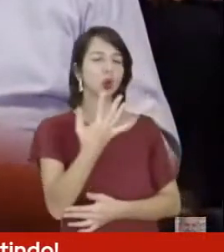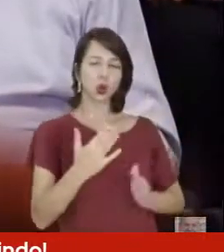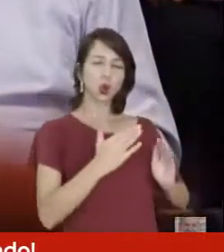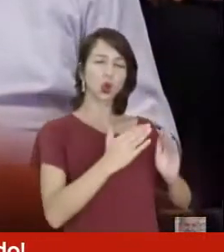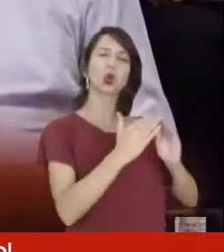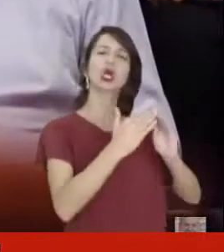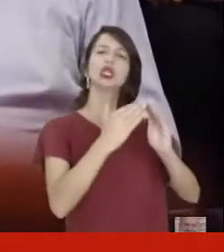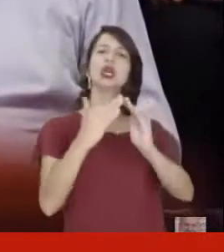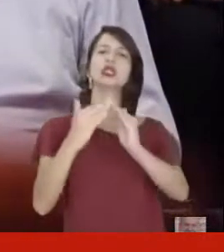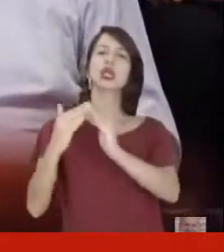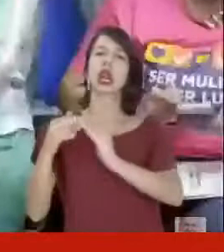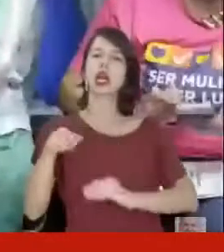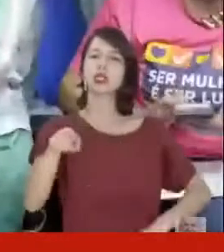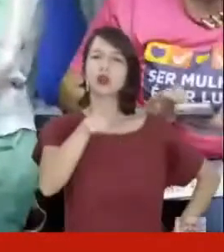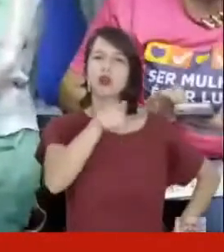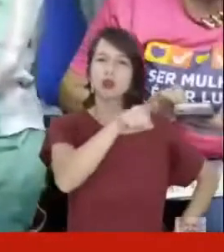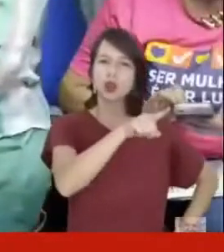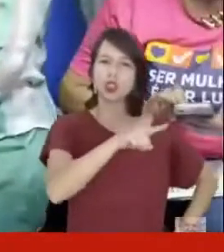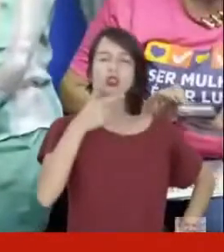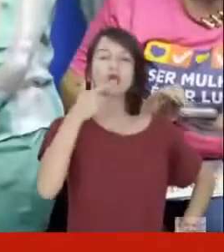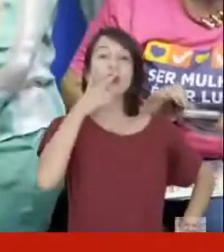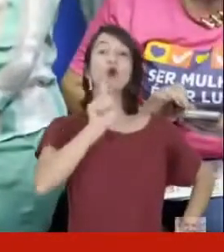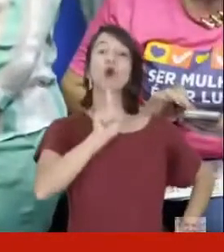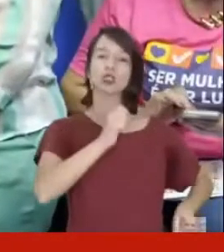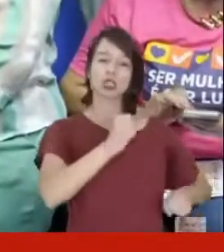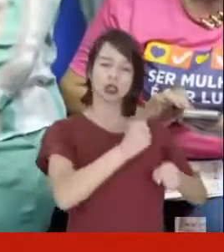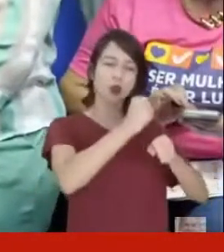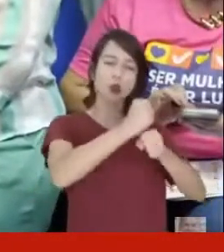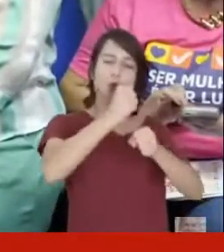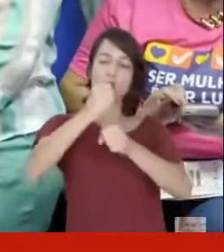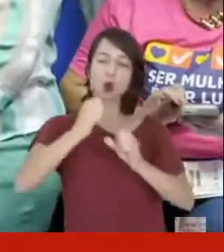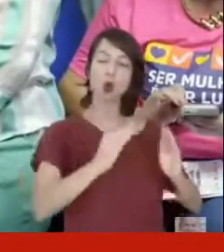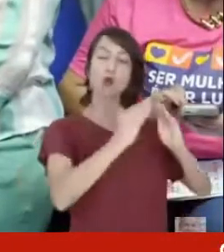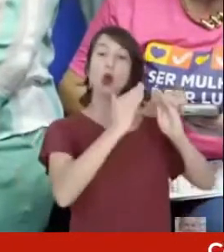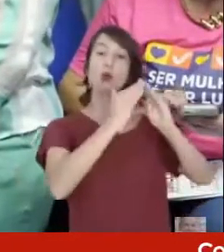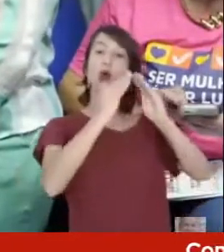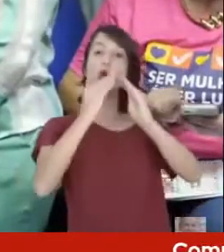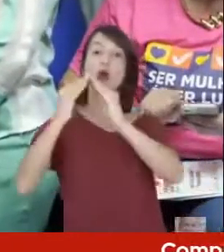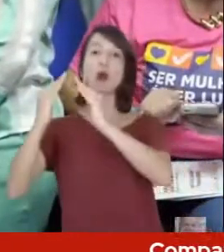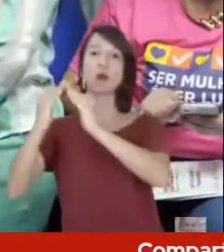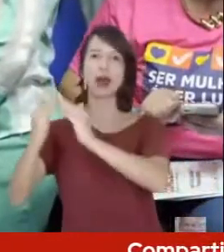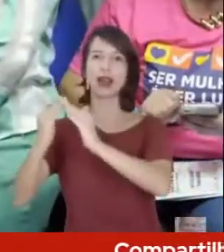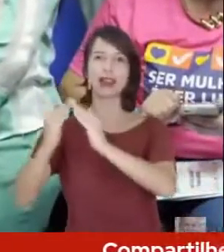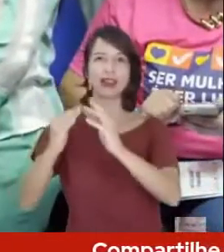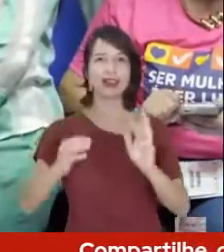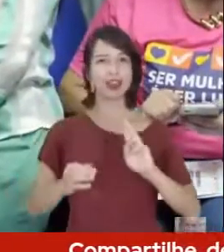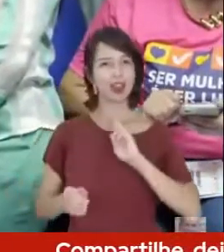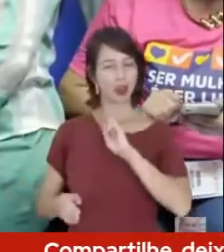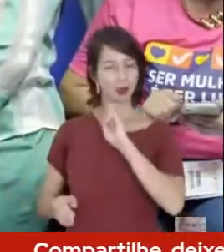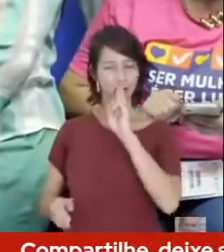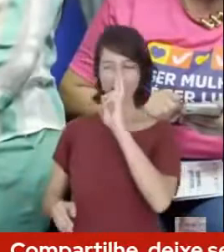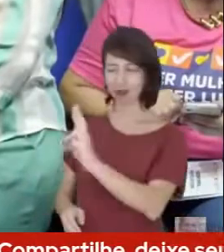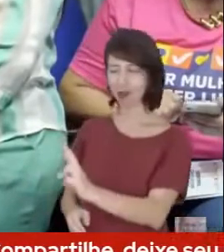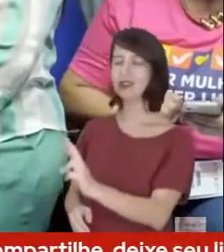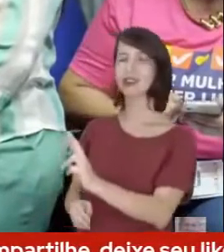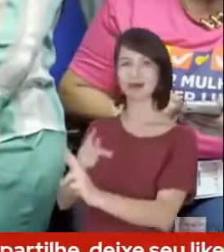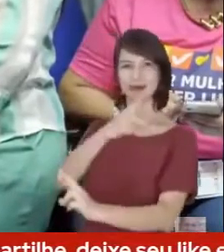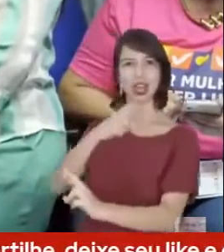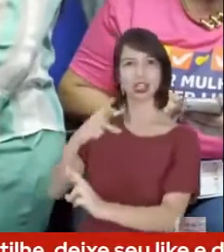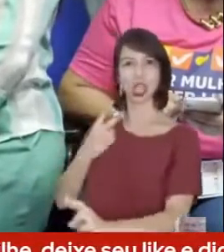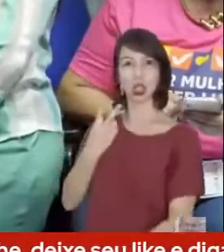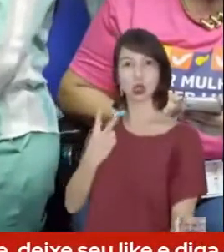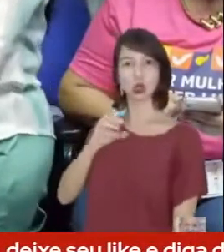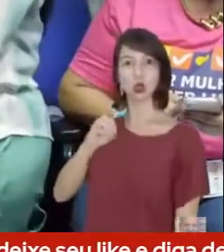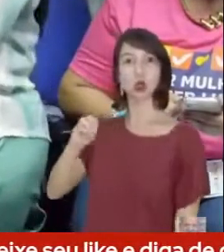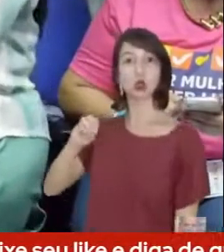pretendem construir? Eu falei, presidente, 200 mil casas, que já era muitas. Ele falou, imagina 200